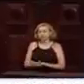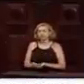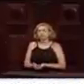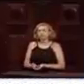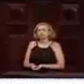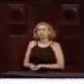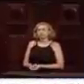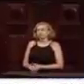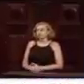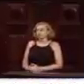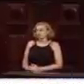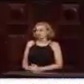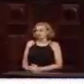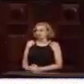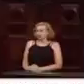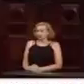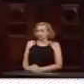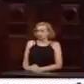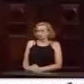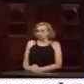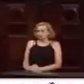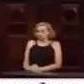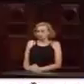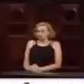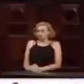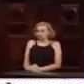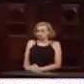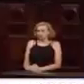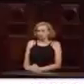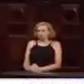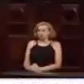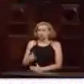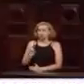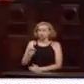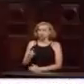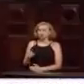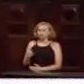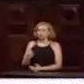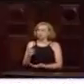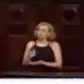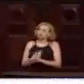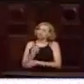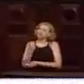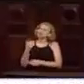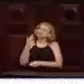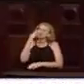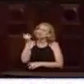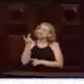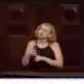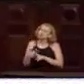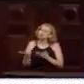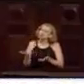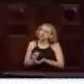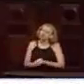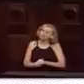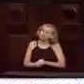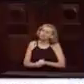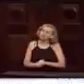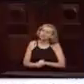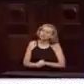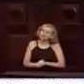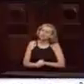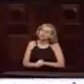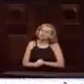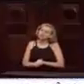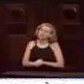poder público está aqui para fazer essa regulamentação, mas as coisas não acontecem, a gente sabe por quê. Então eu quero aqui sim aplaudir o trabalho